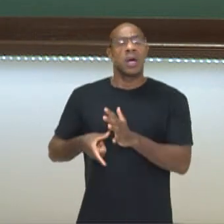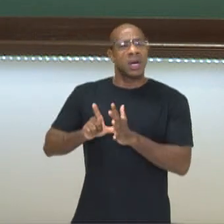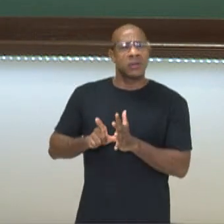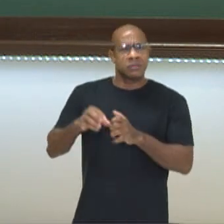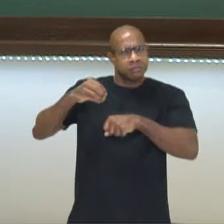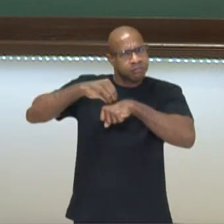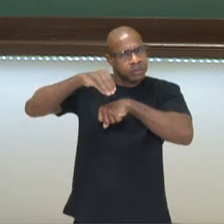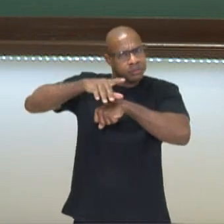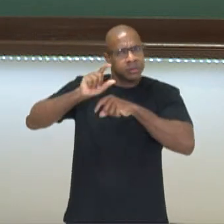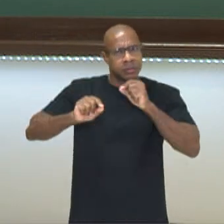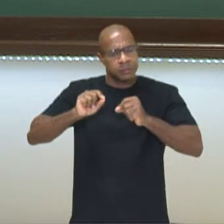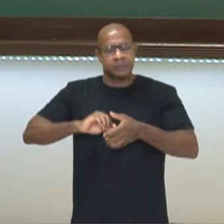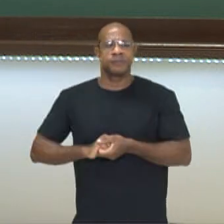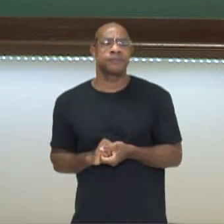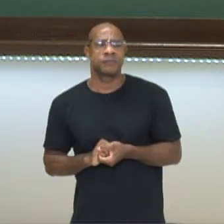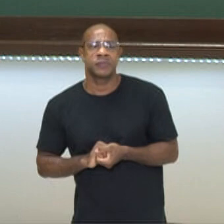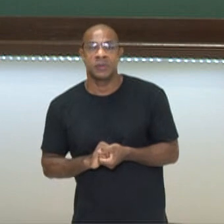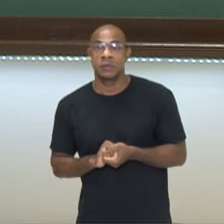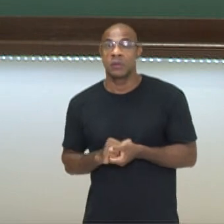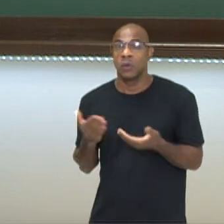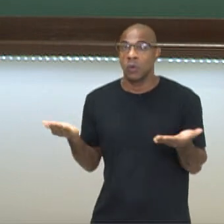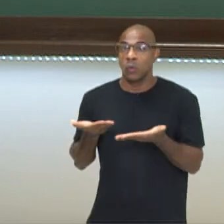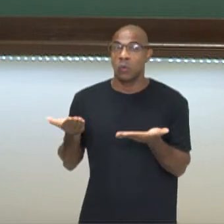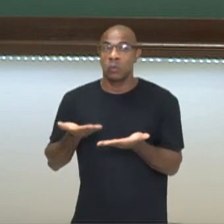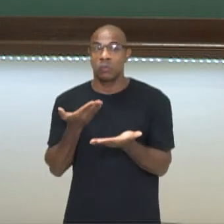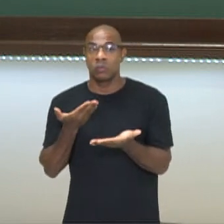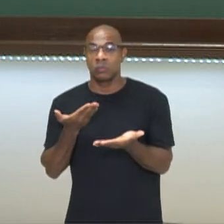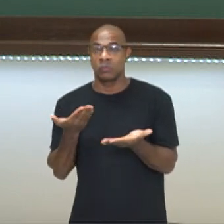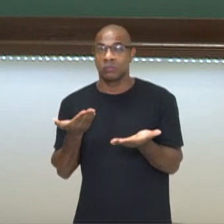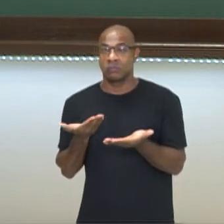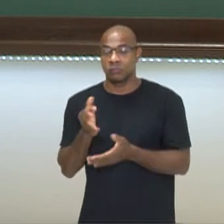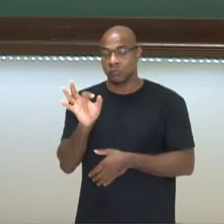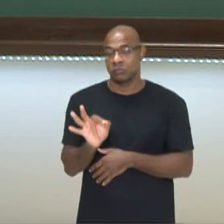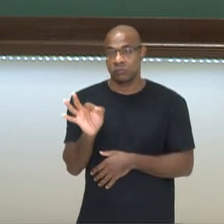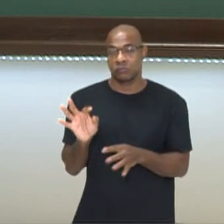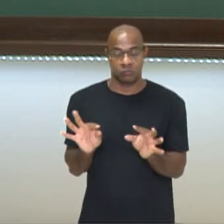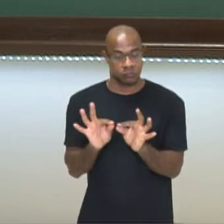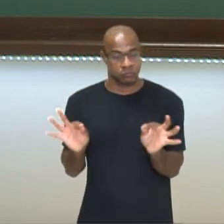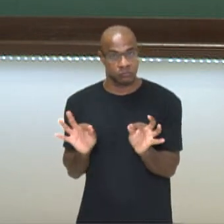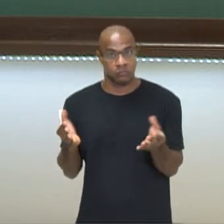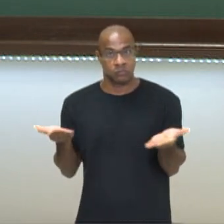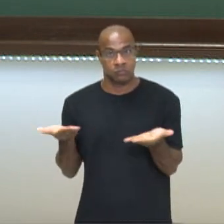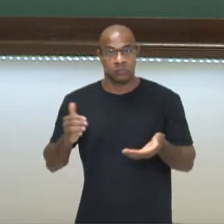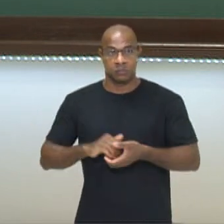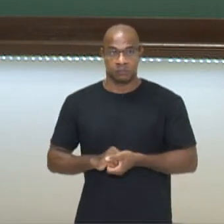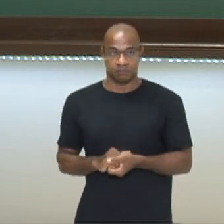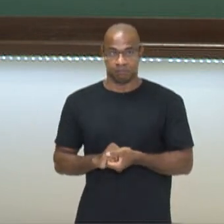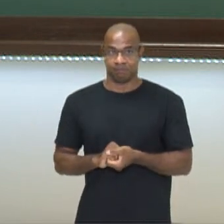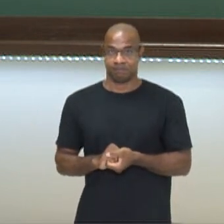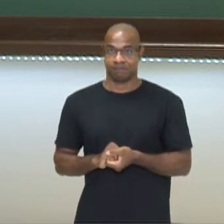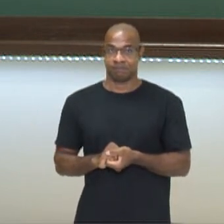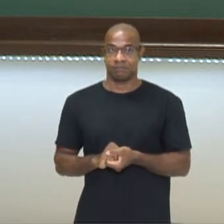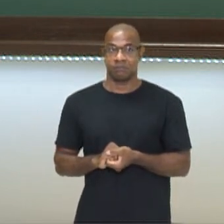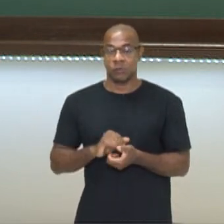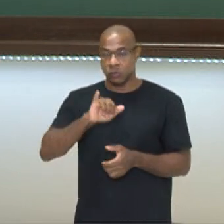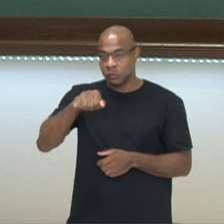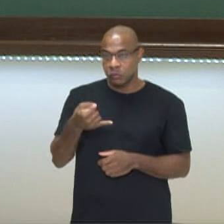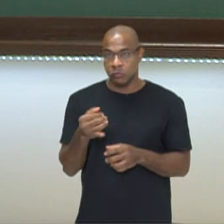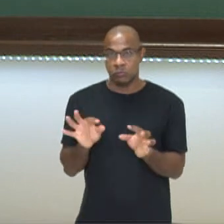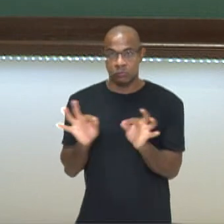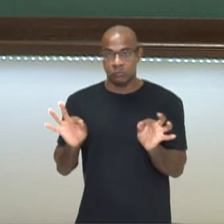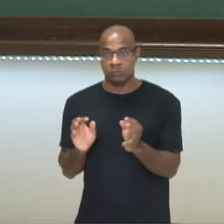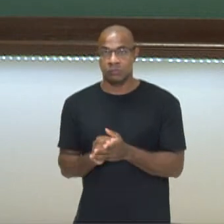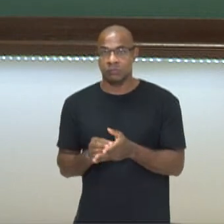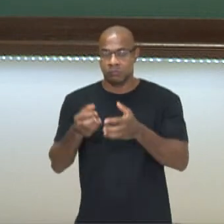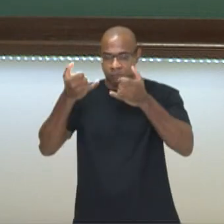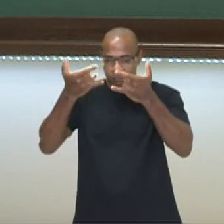só um recadinho. Nessa aula de juros simples, que é o assunto do dia, nós vamos trabalhar vários elementos